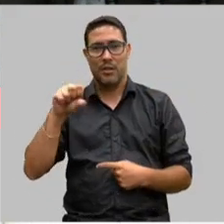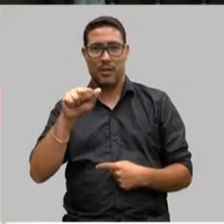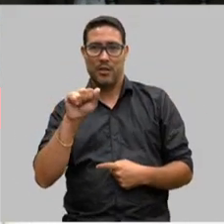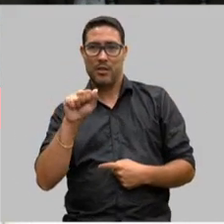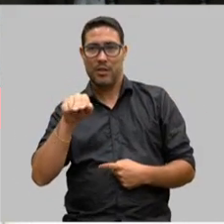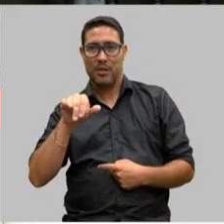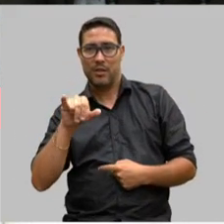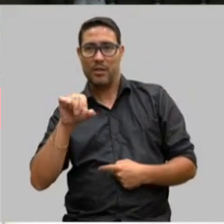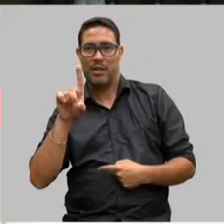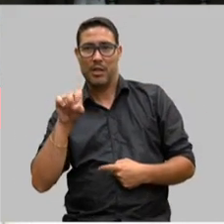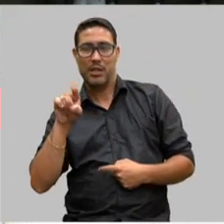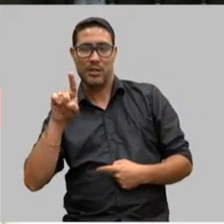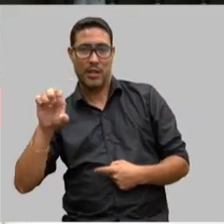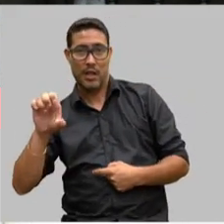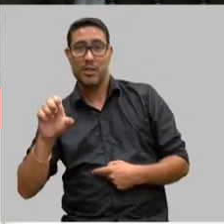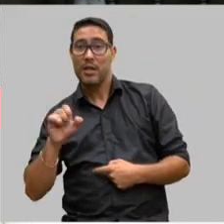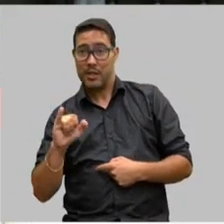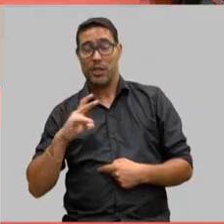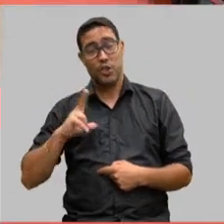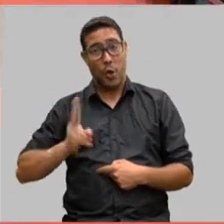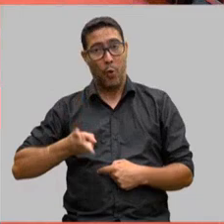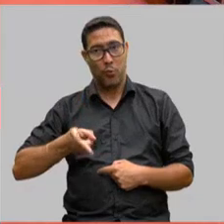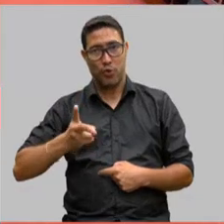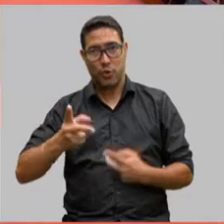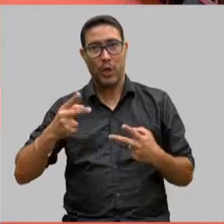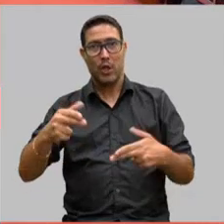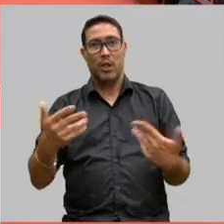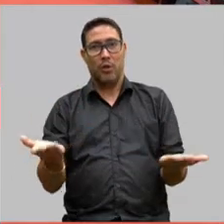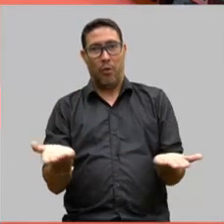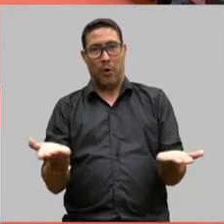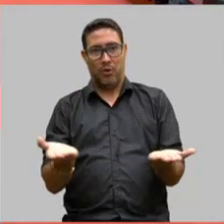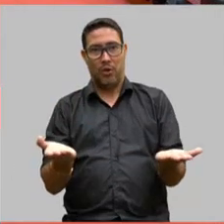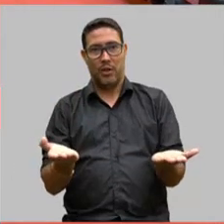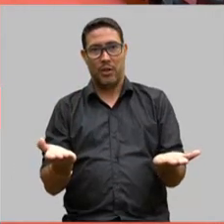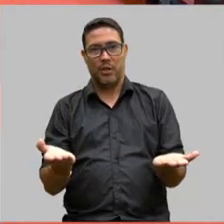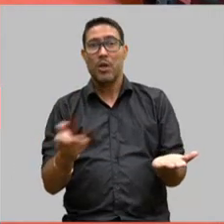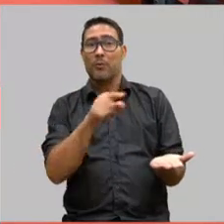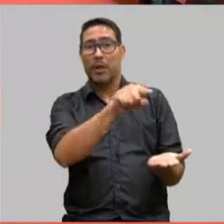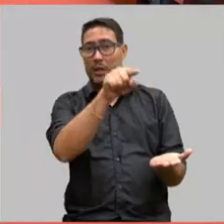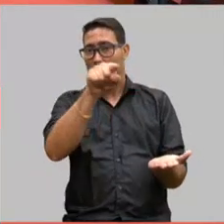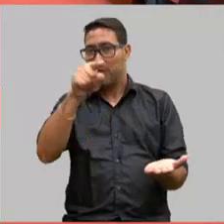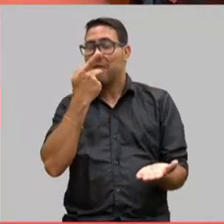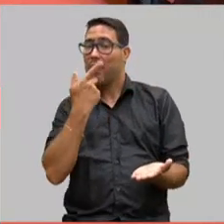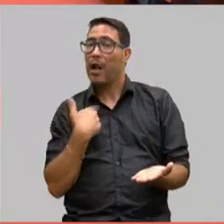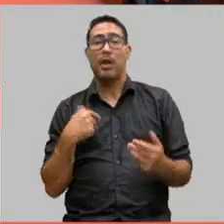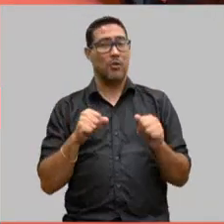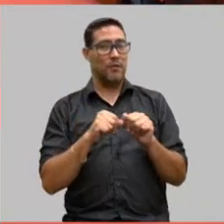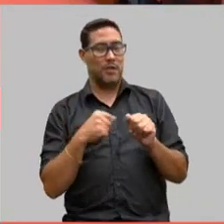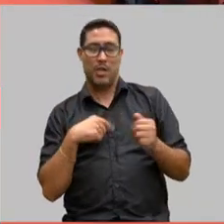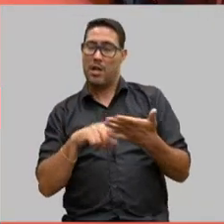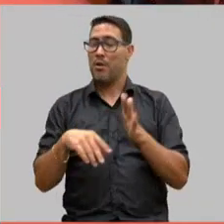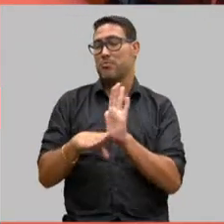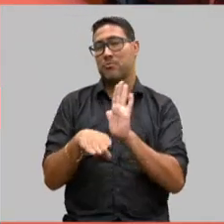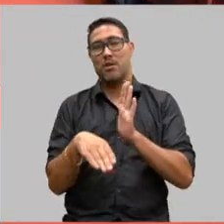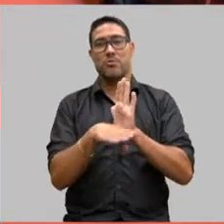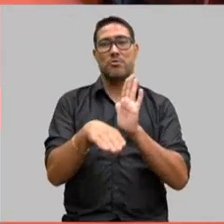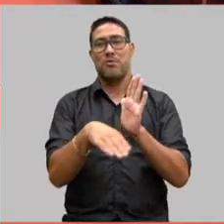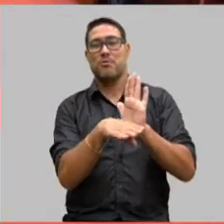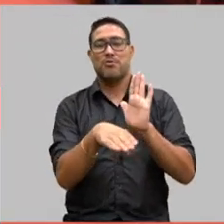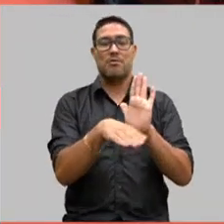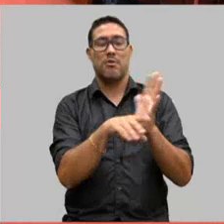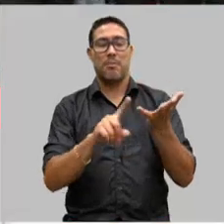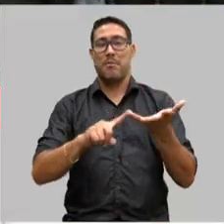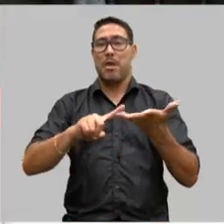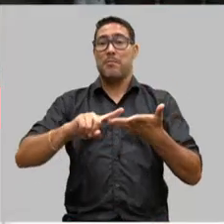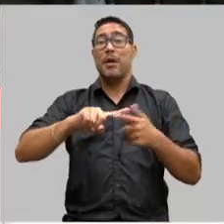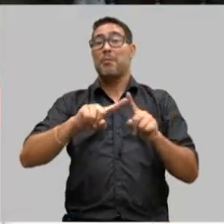Se nós continuarmos nesse roteiro, porque todo mundo diz que está fazendo a sua parte, né? Mas nós estamos aí.